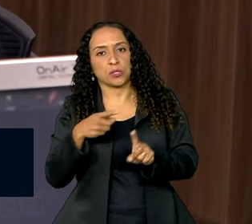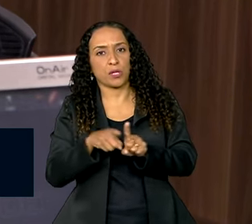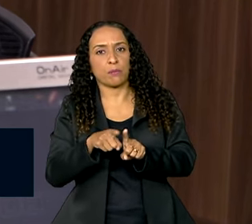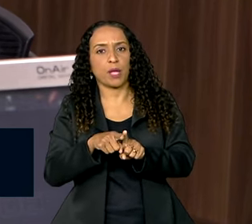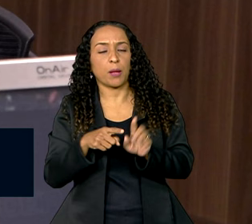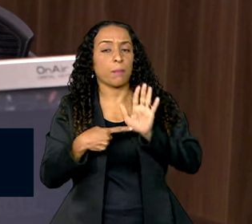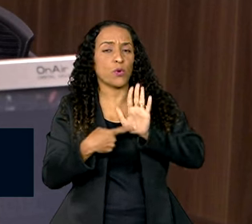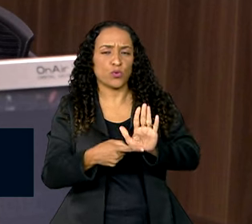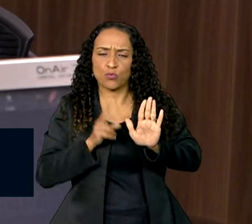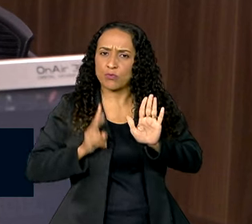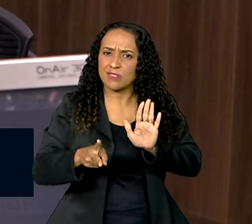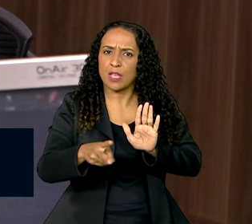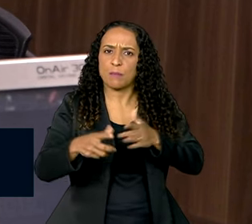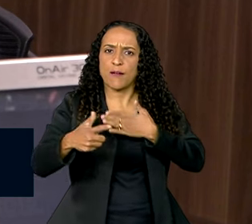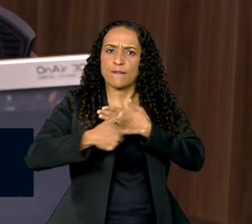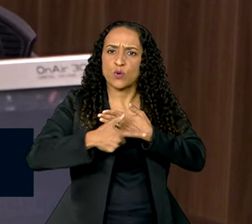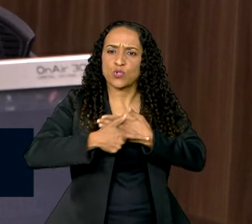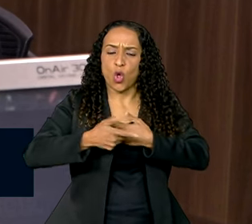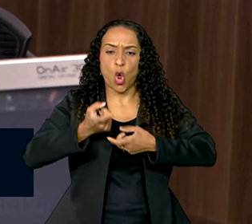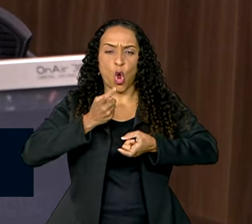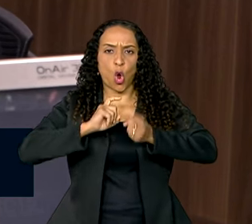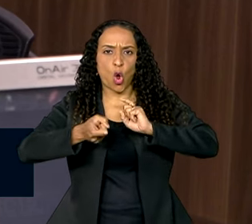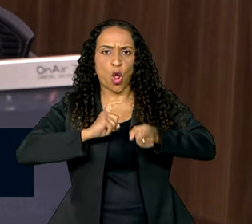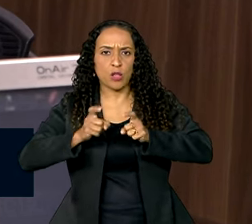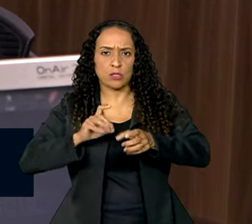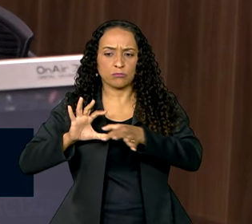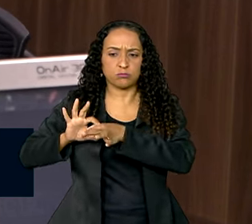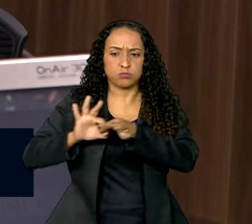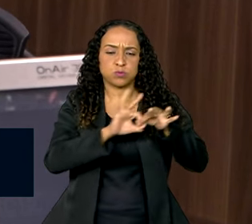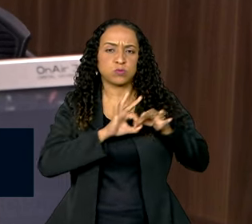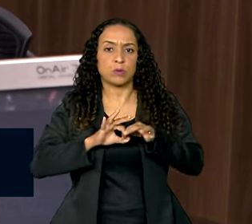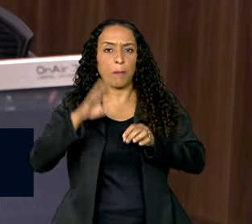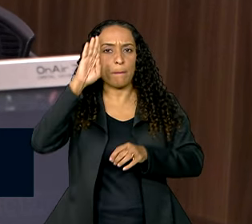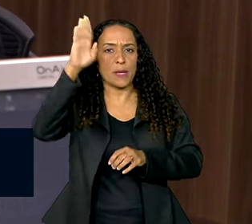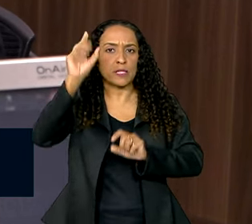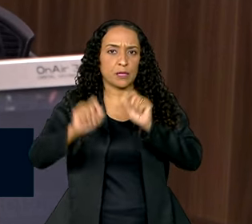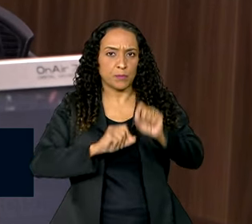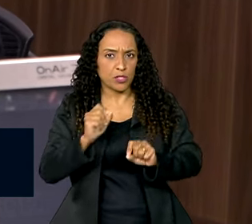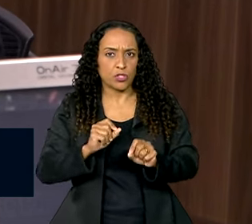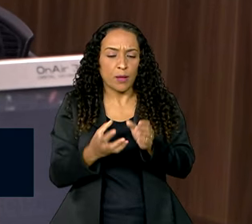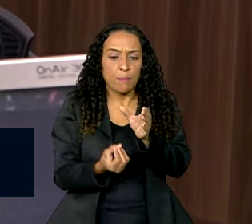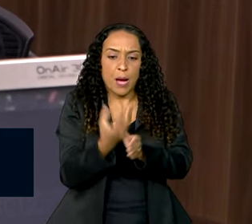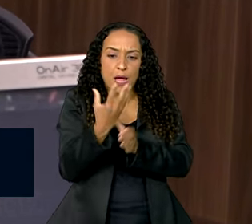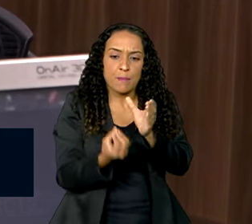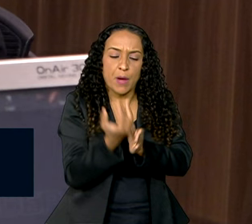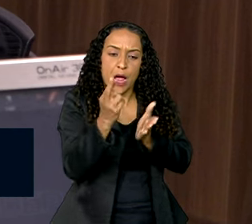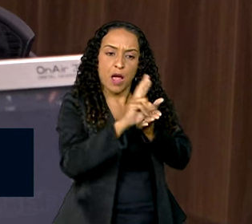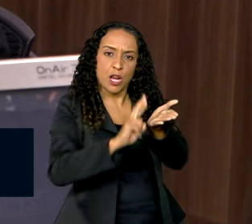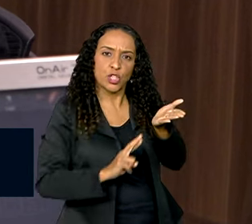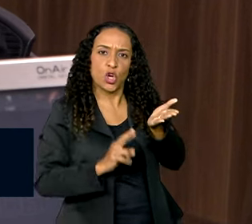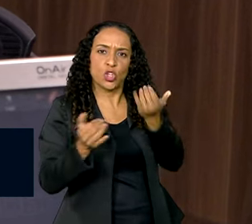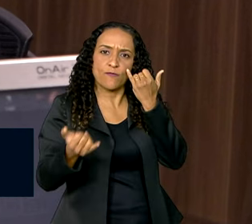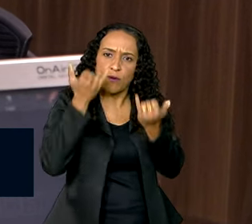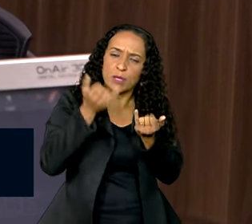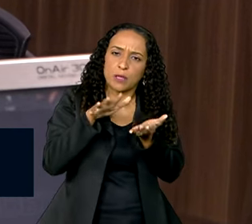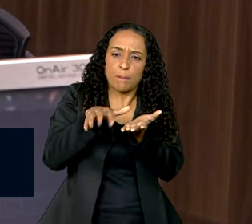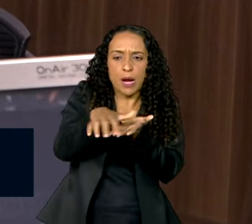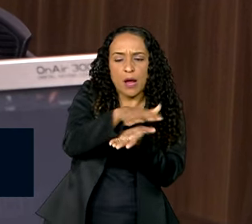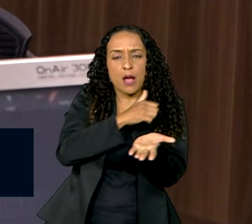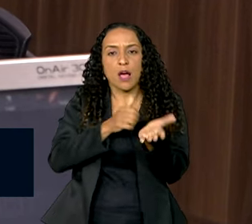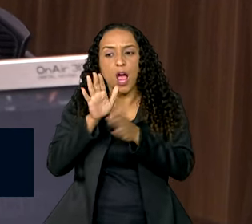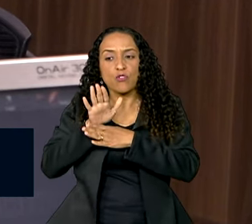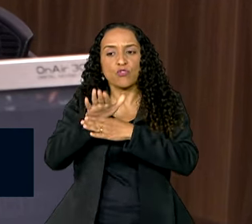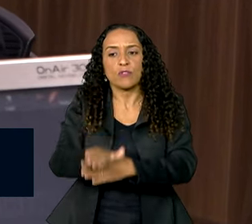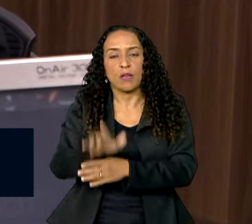tem apontado sempre, né? O papel de coordenação, de integração e principalmente elaboração de relatórios e dados para auxiliar o